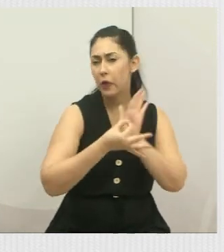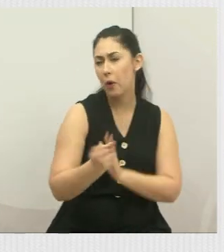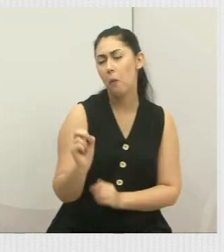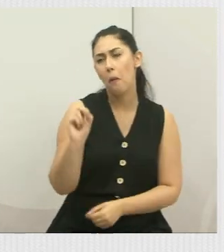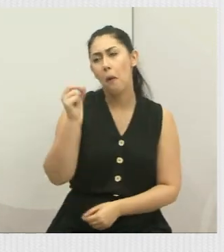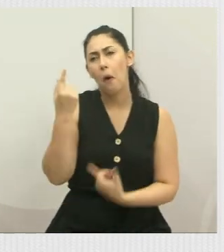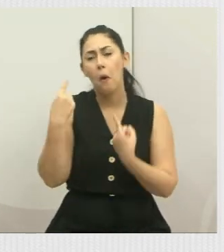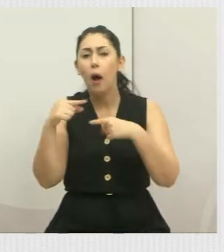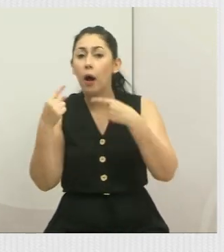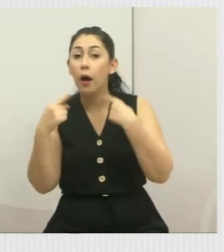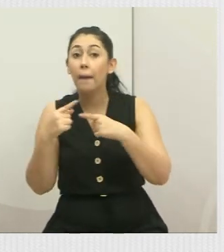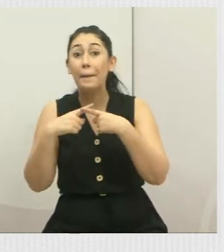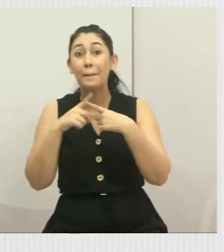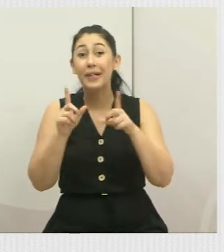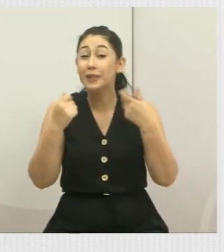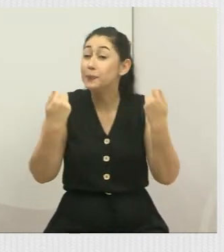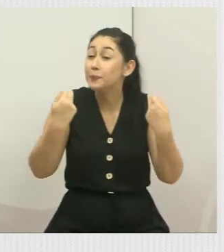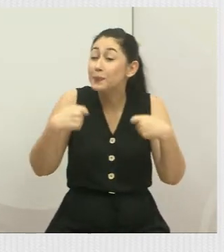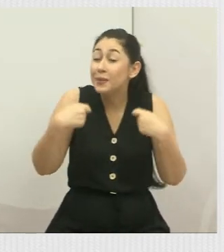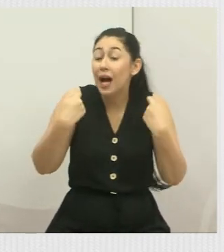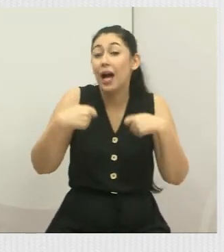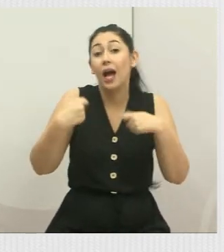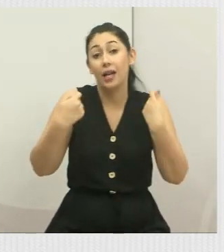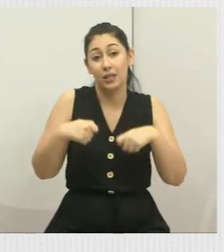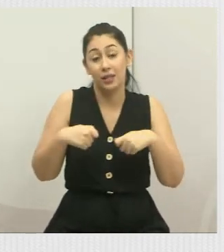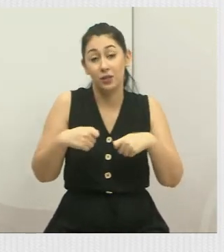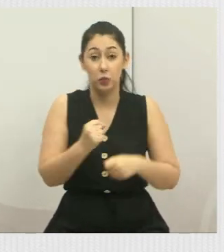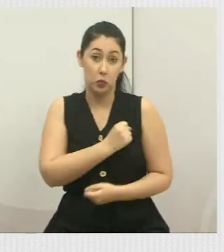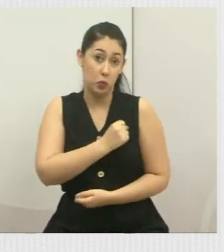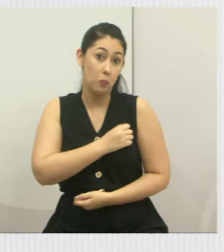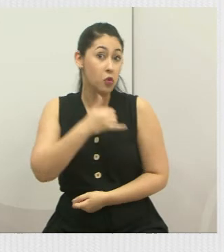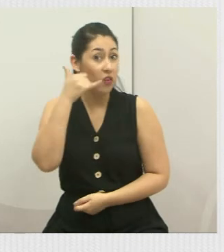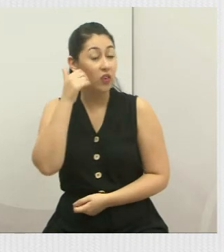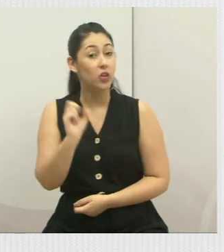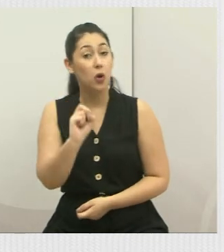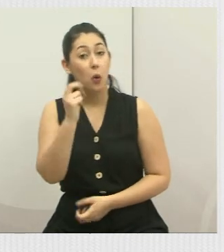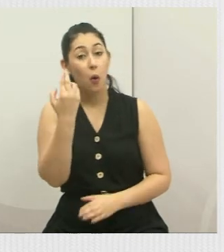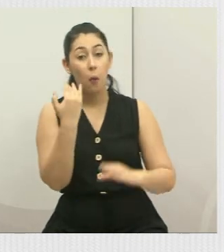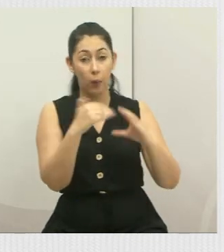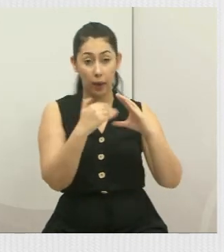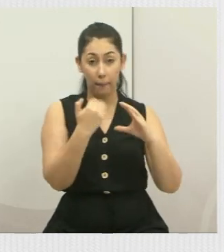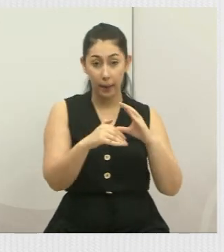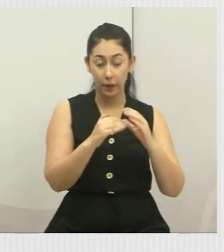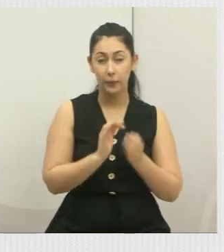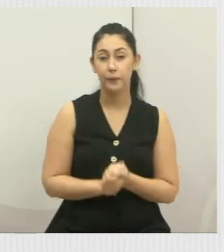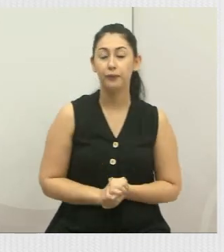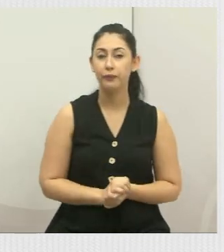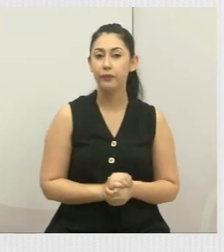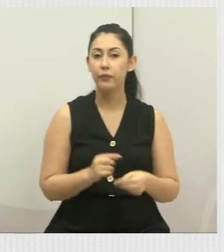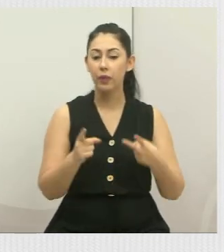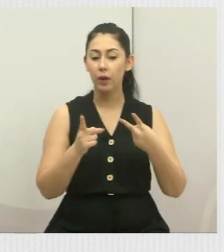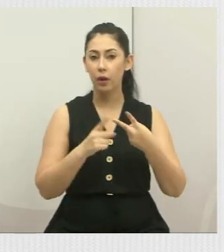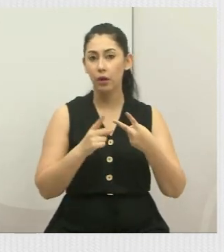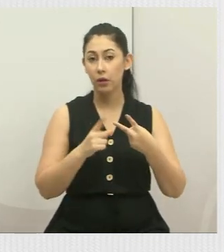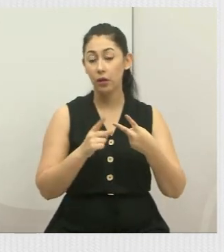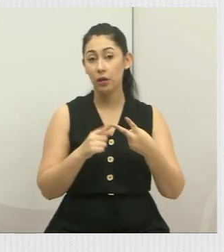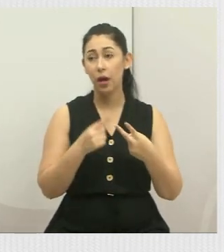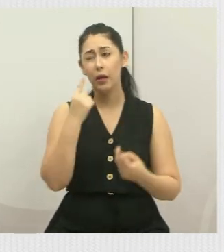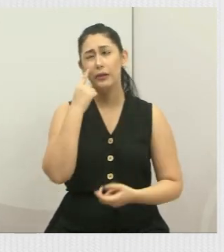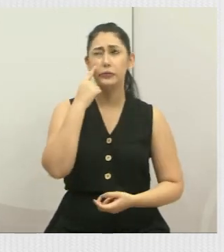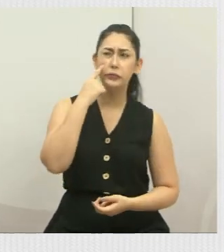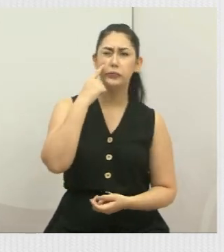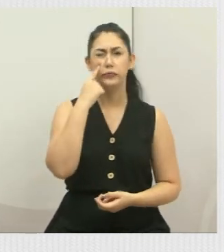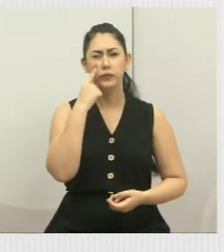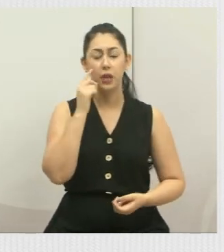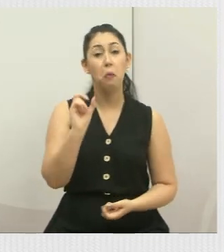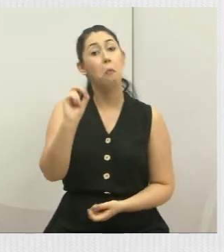sugestão, mas eu preciso muito do seu contato eletrônico. E, por fim, o último campo aqui, dúvidas ou outras